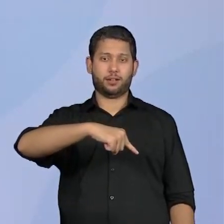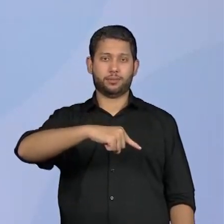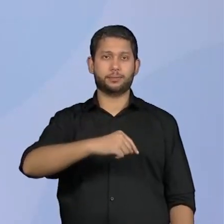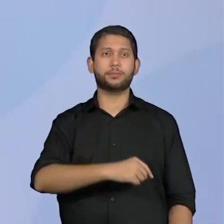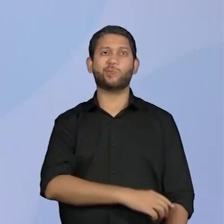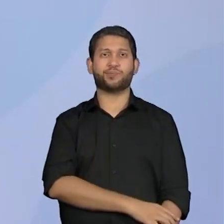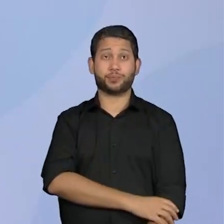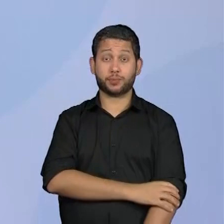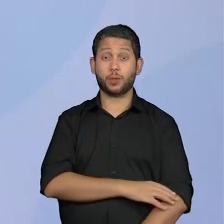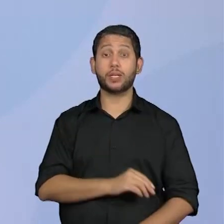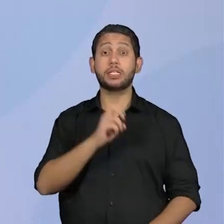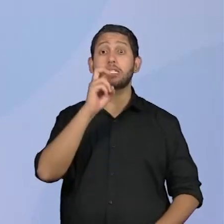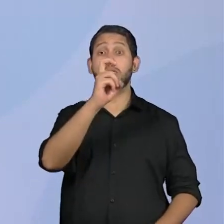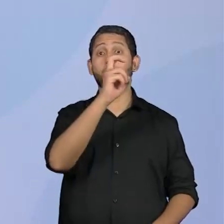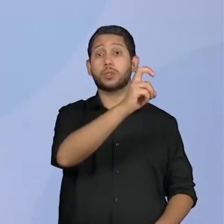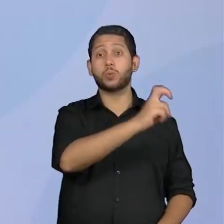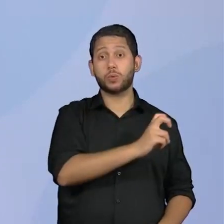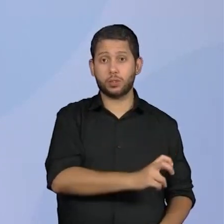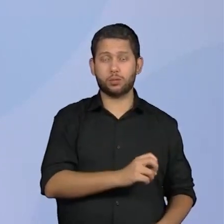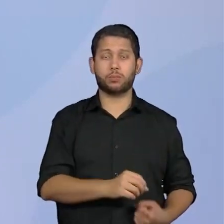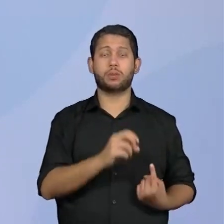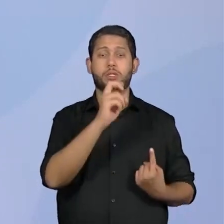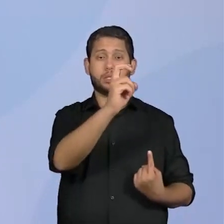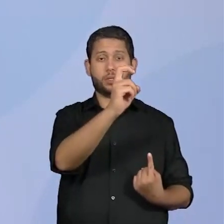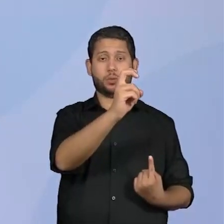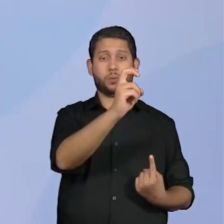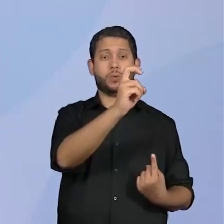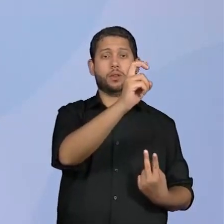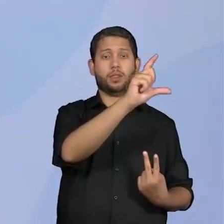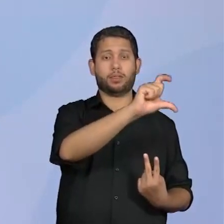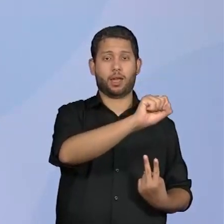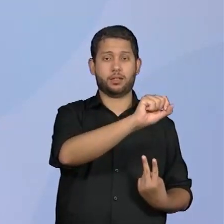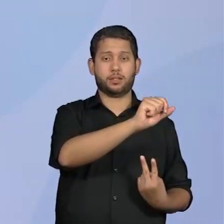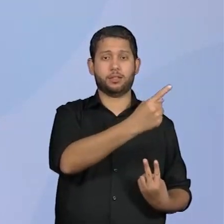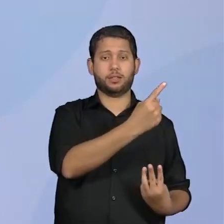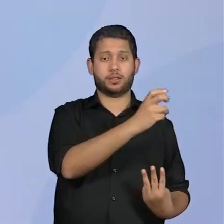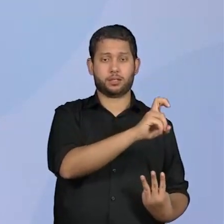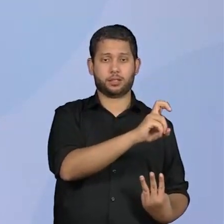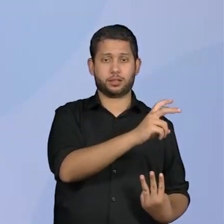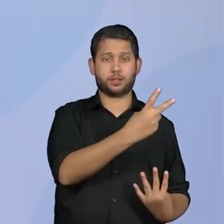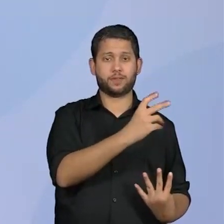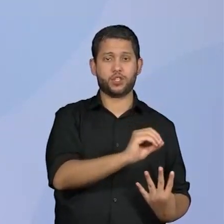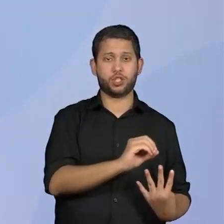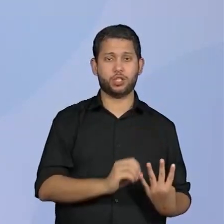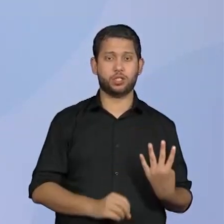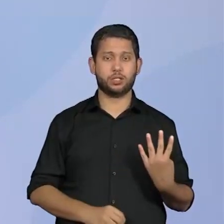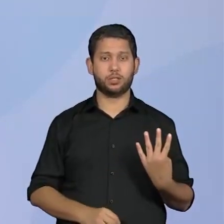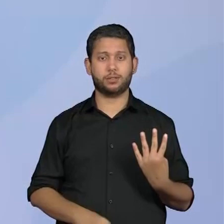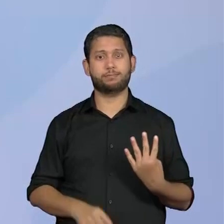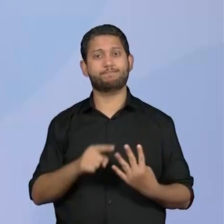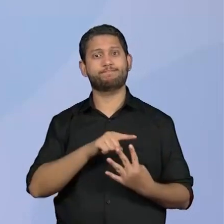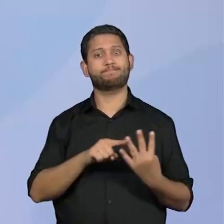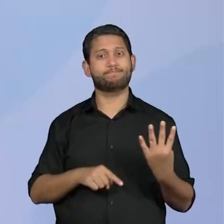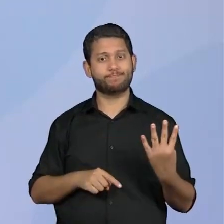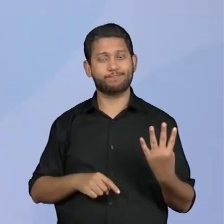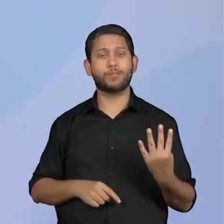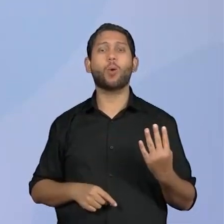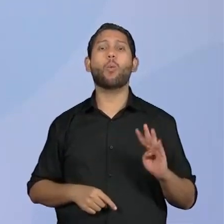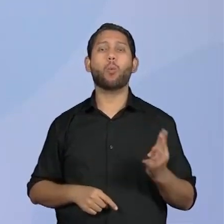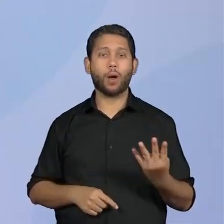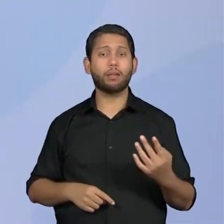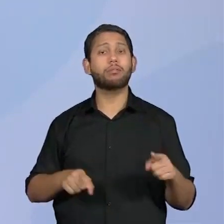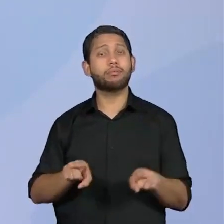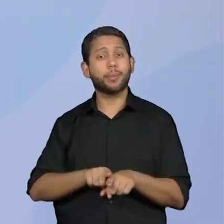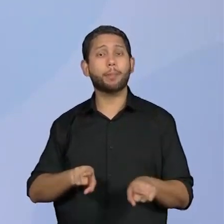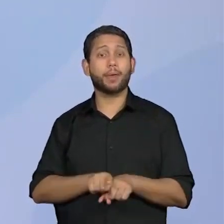de 5 em 5, né? 5, 10, 15, 20. Então, 20 minutos vai dar ali no 4